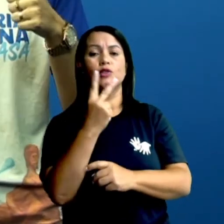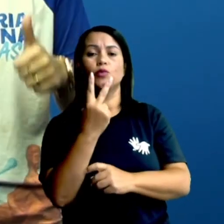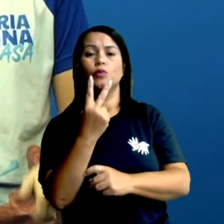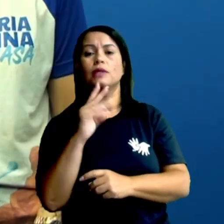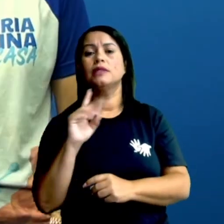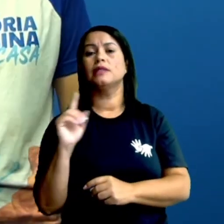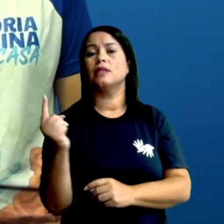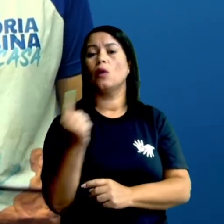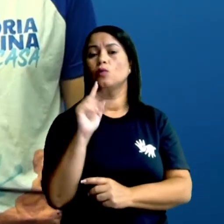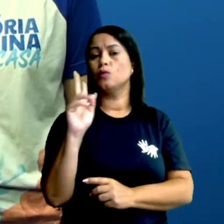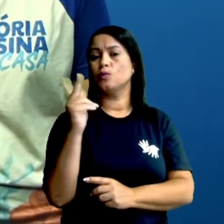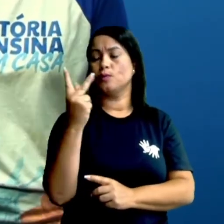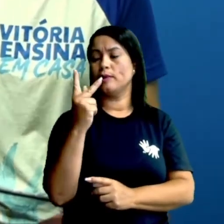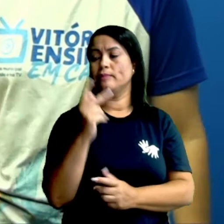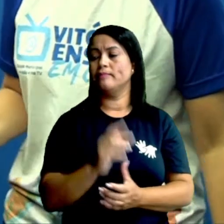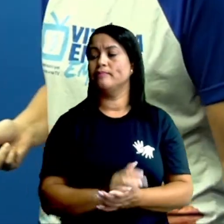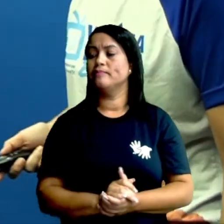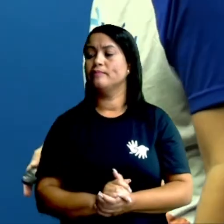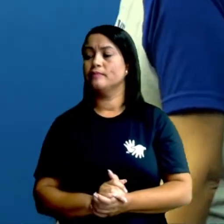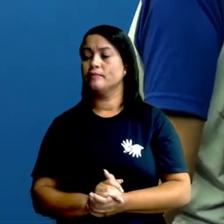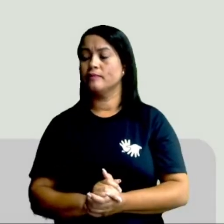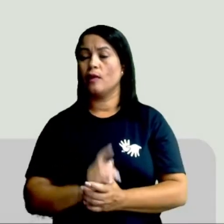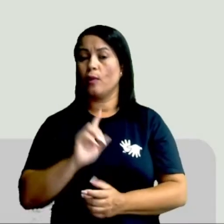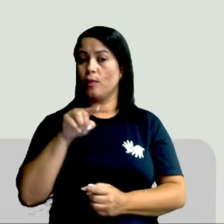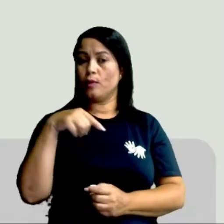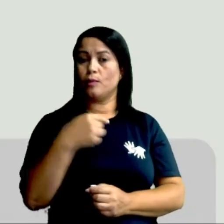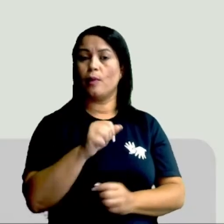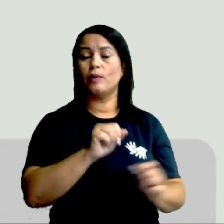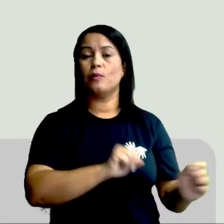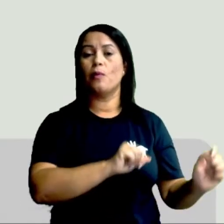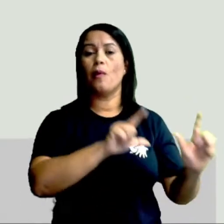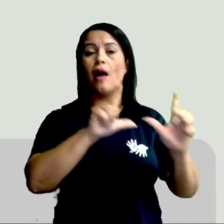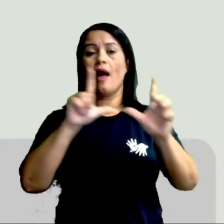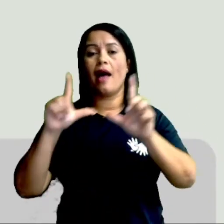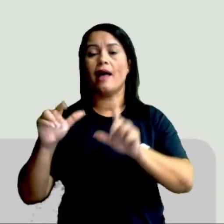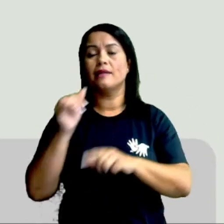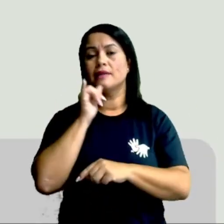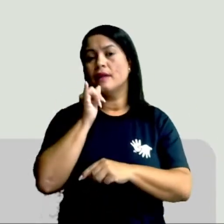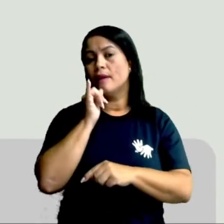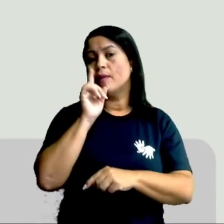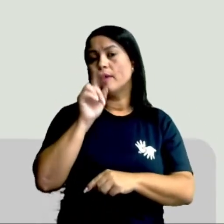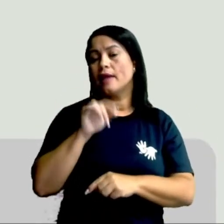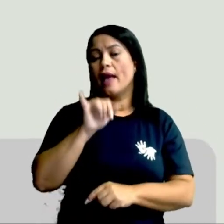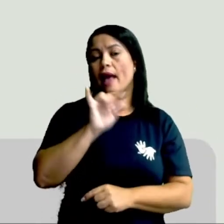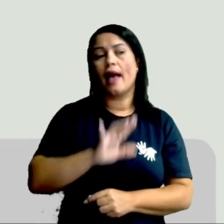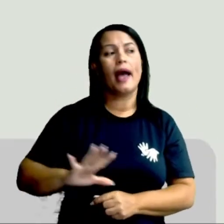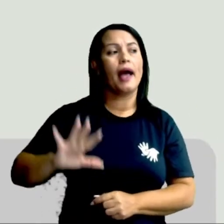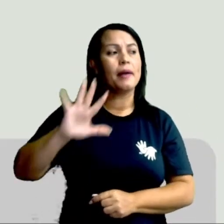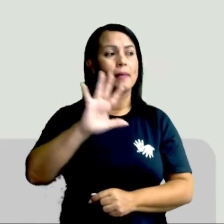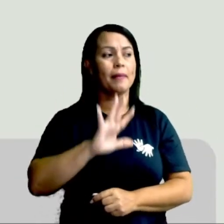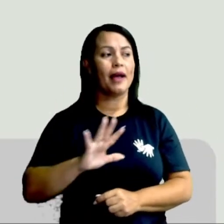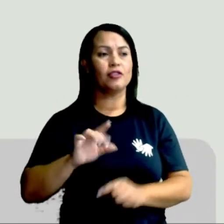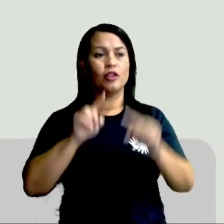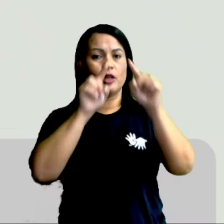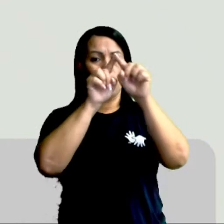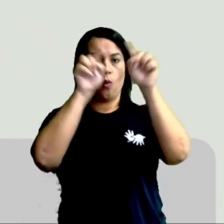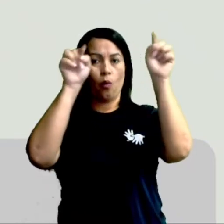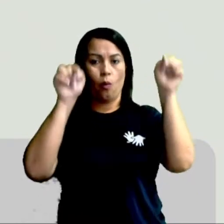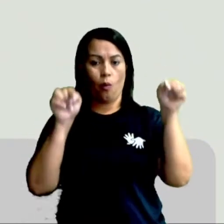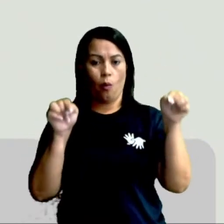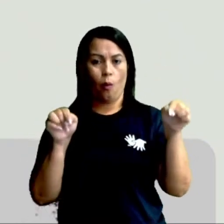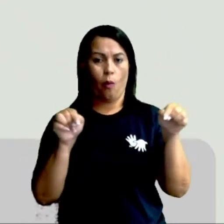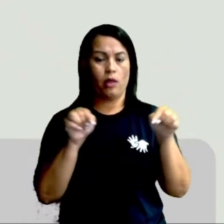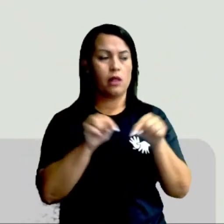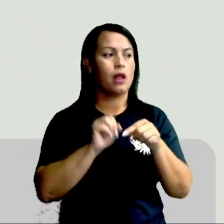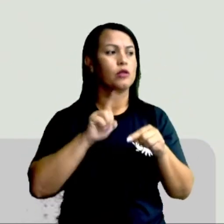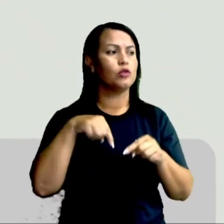alturas. Certinho? Vamos para o nosso próximo exemplo, que é a nossa figura, o nosso quadrado, né? Que